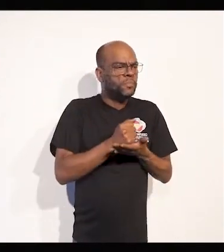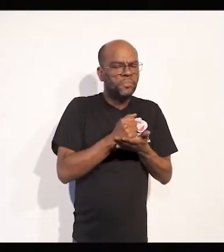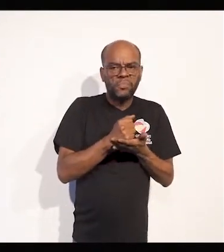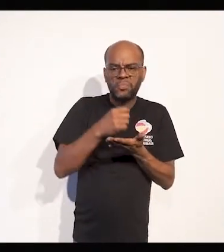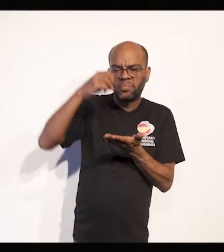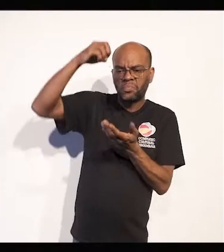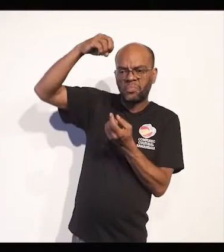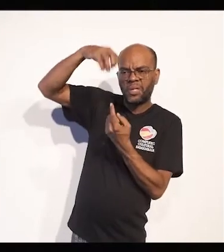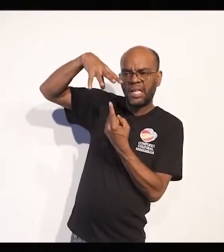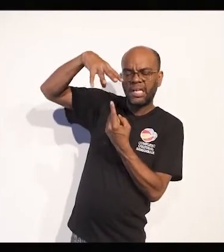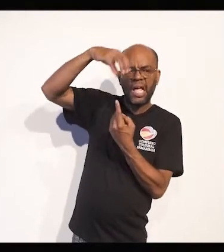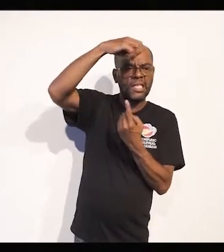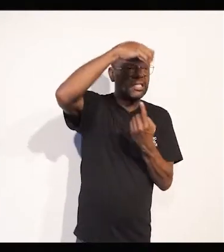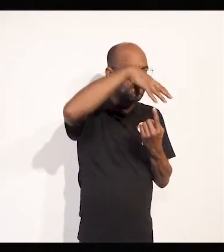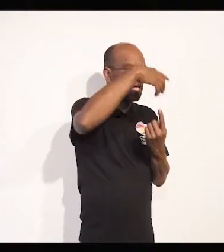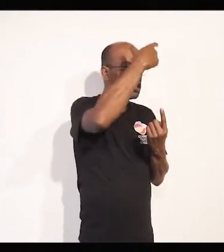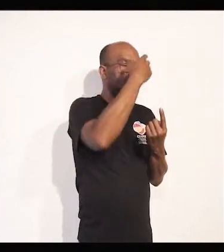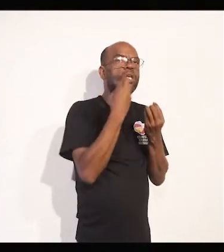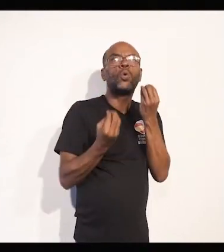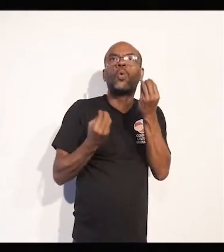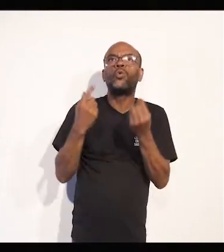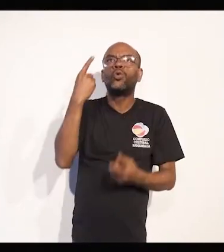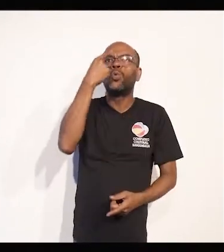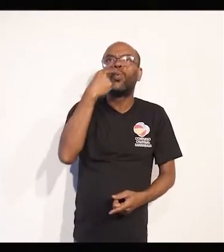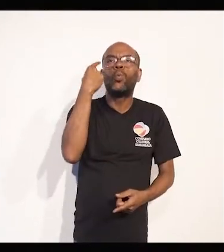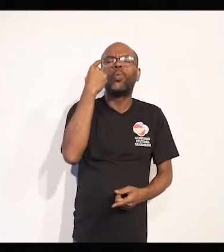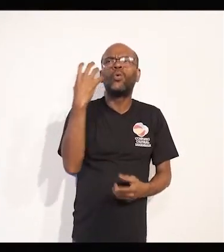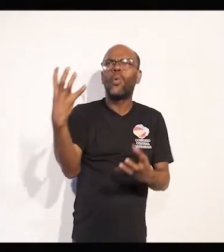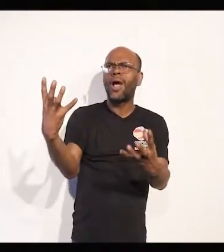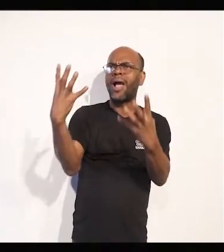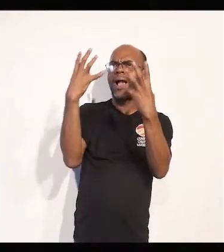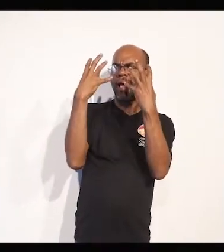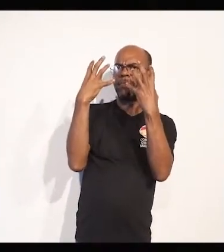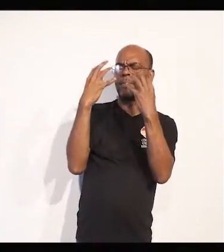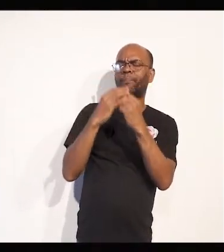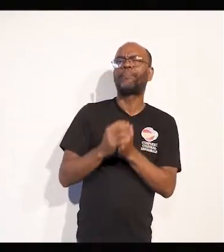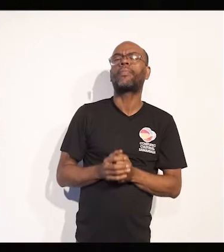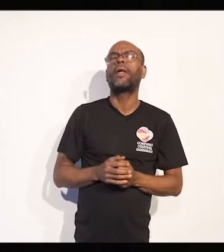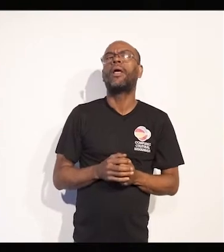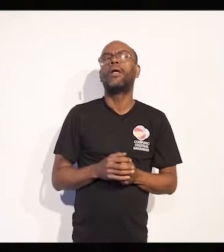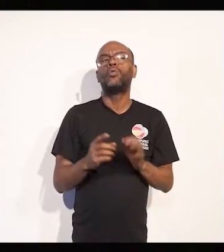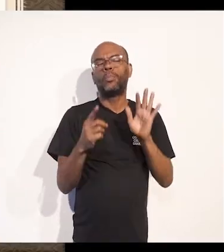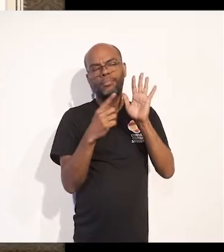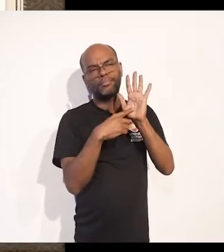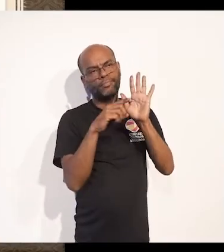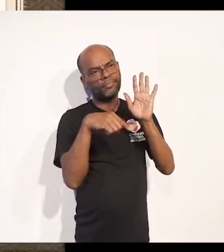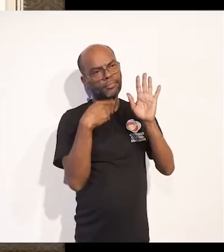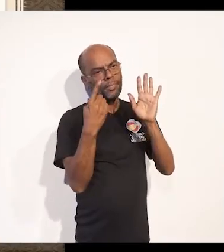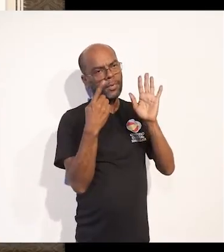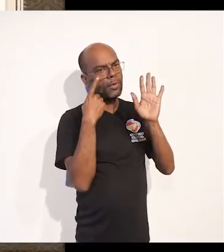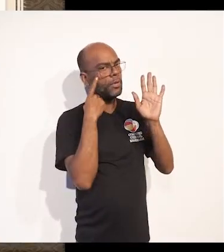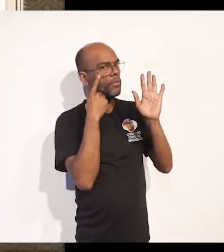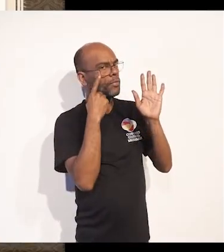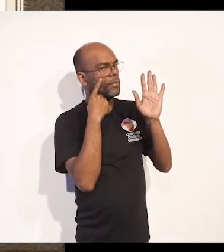objetos e como o nosso olho capta ela. Vamos lá, no nosso próximo slide vocês vão